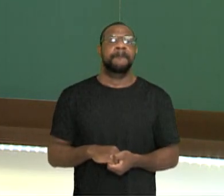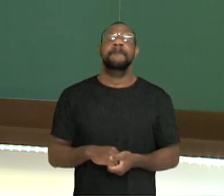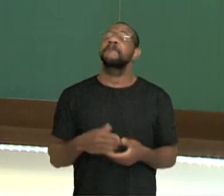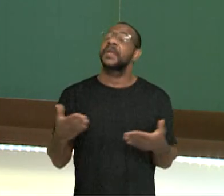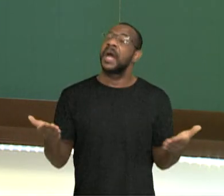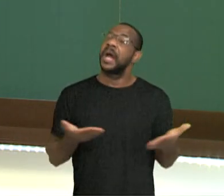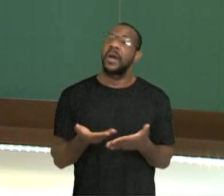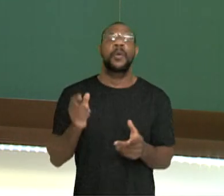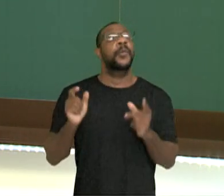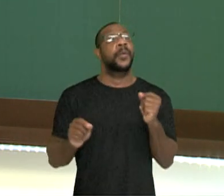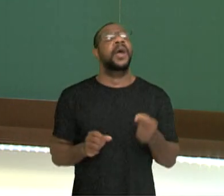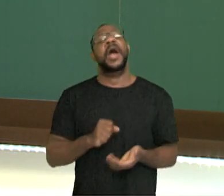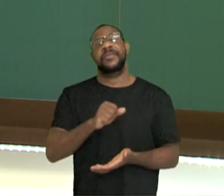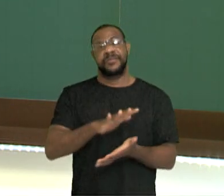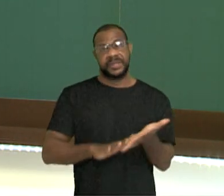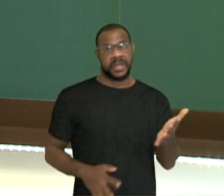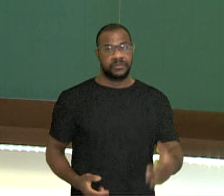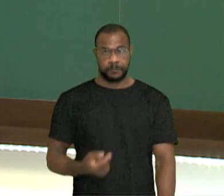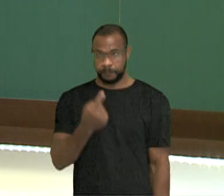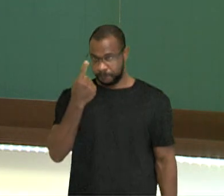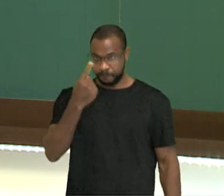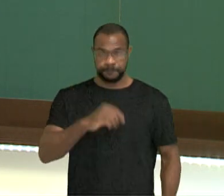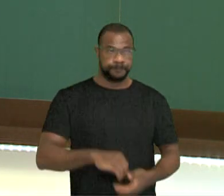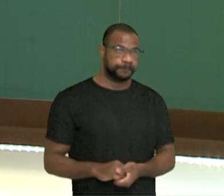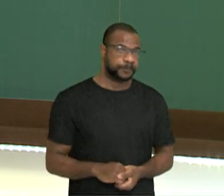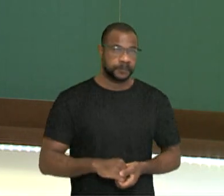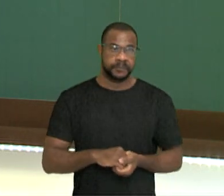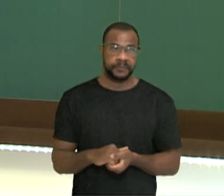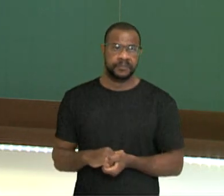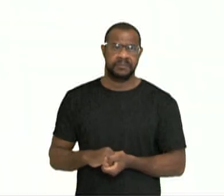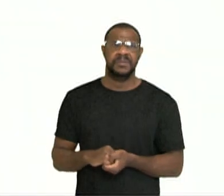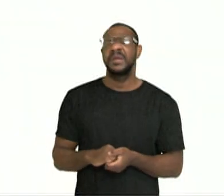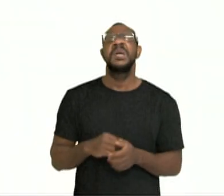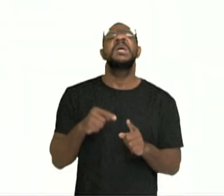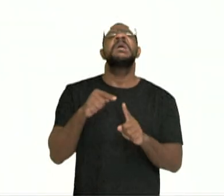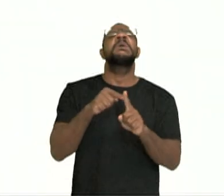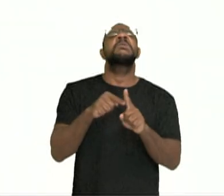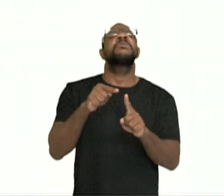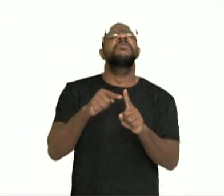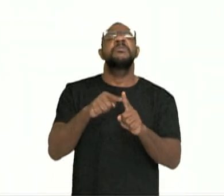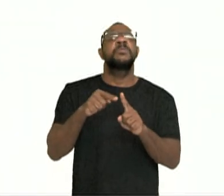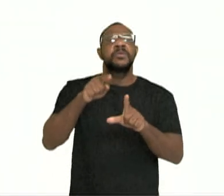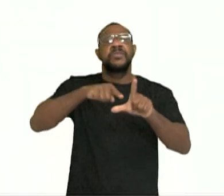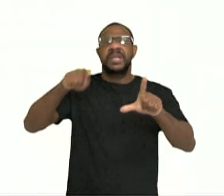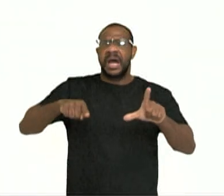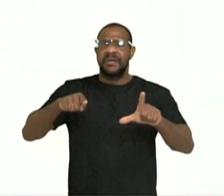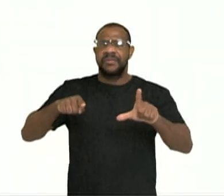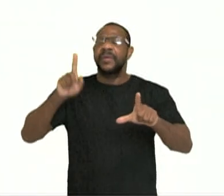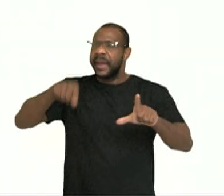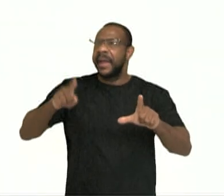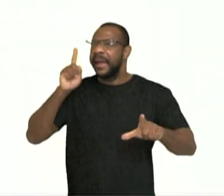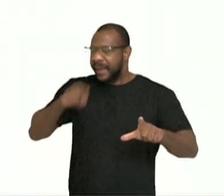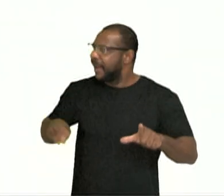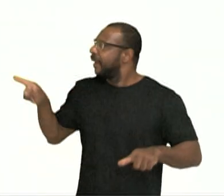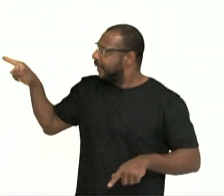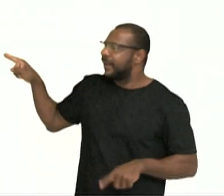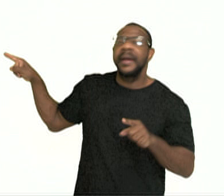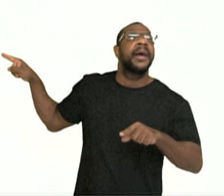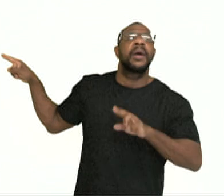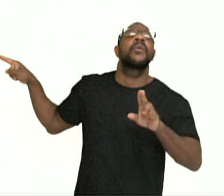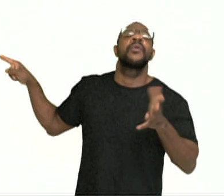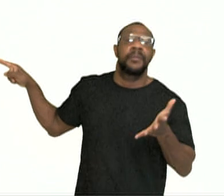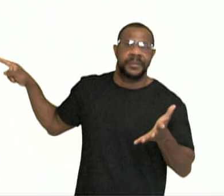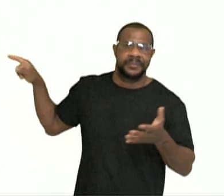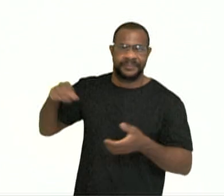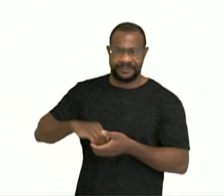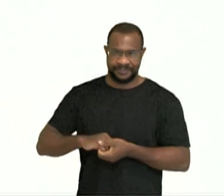Agora chegamos à nossa primeira atividade, acompanhe aqui. Que tipo de gráfico está representado aqui ao lado? Pense um pouquinho, já